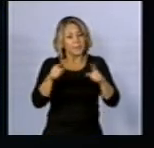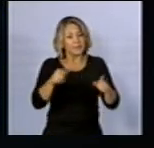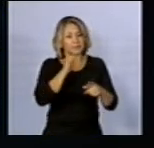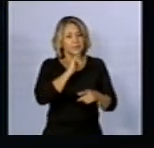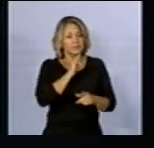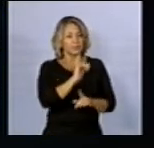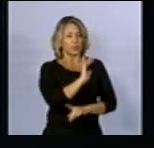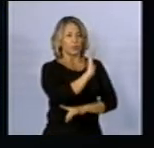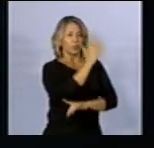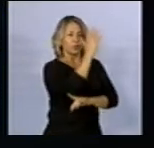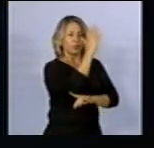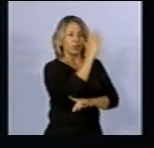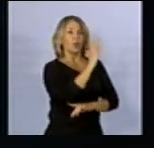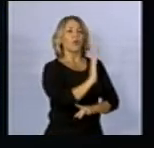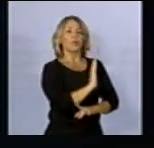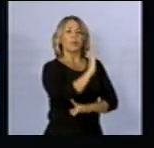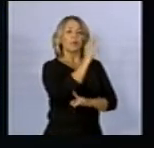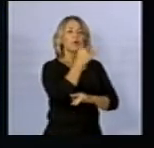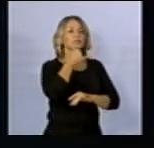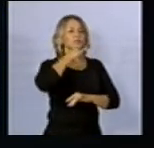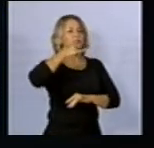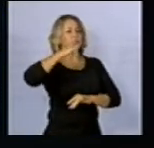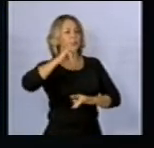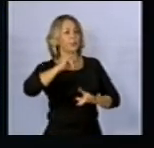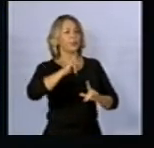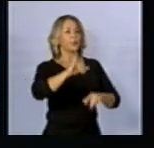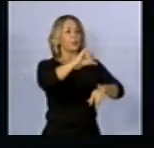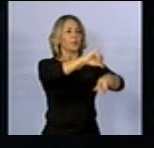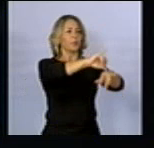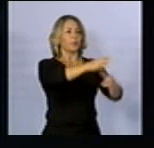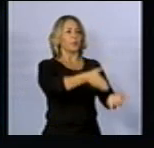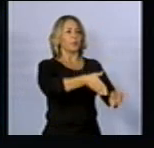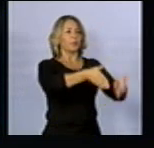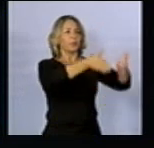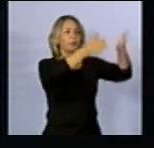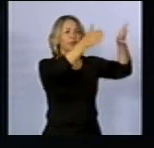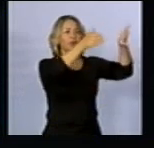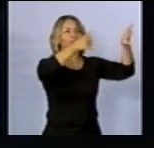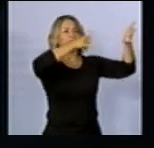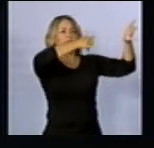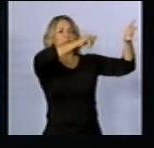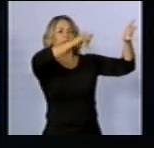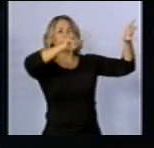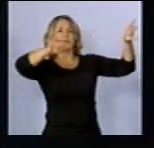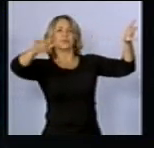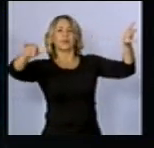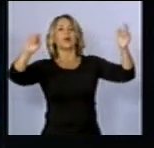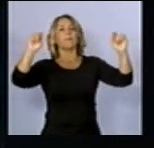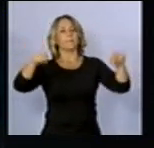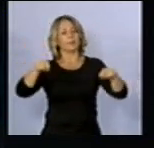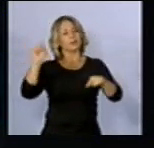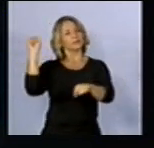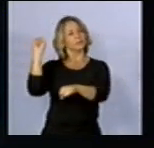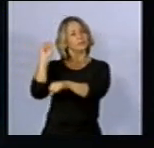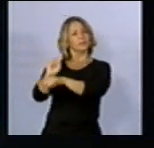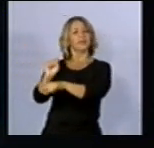caminhem nessa direção. Eles podem, inclusive, à medida que o conhecimento avança, deixar de